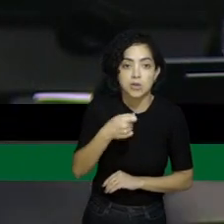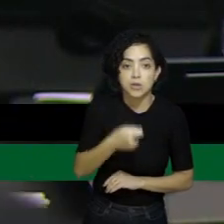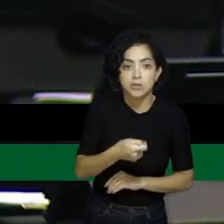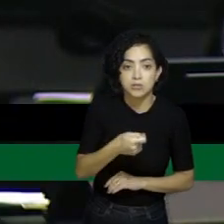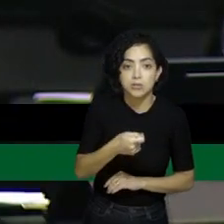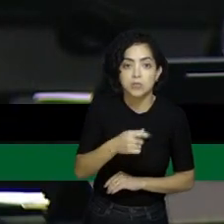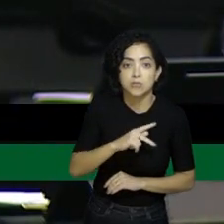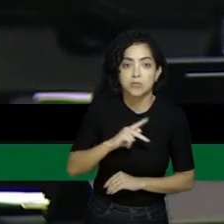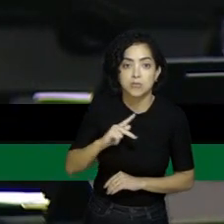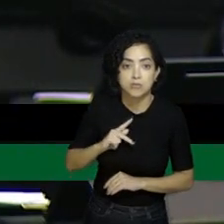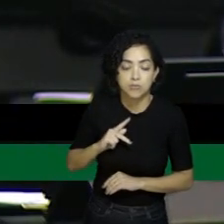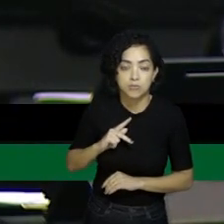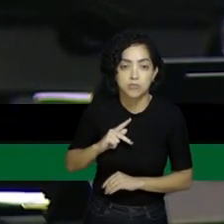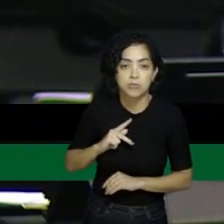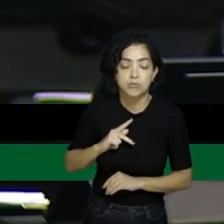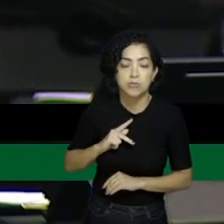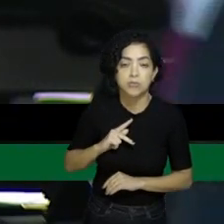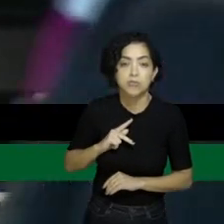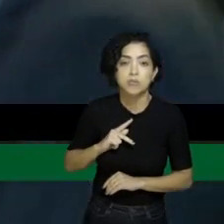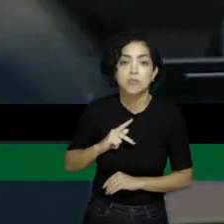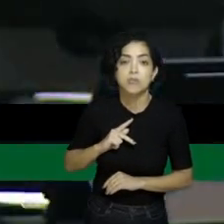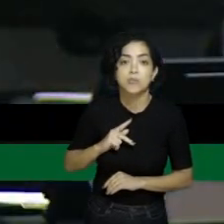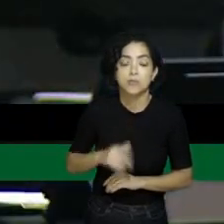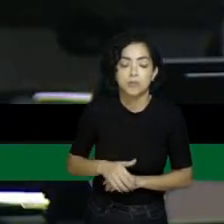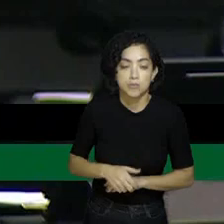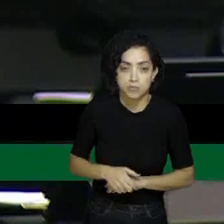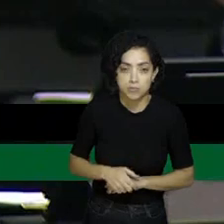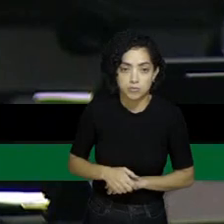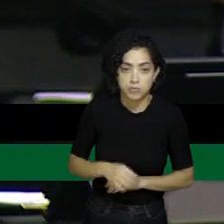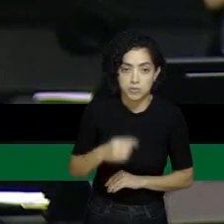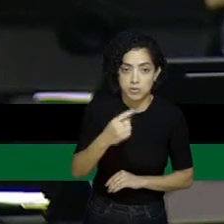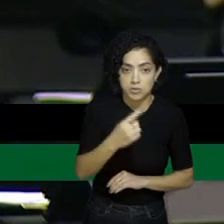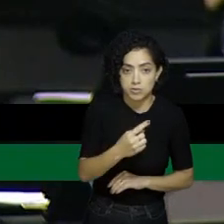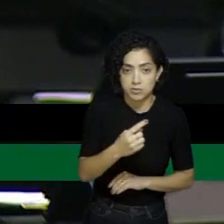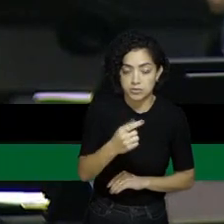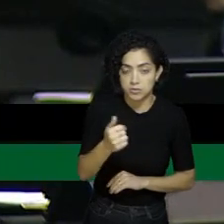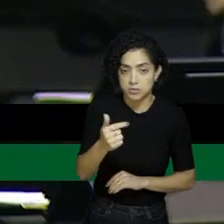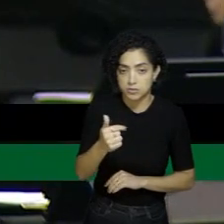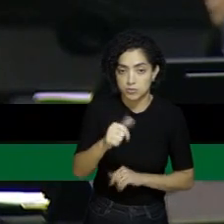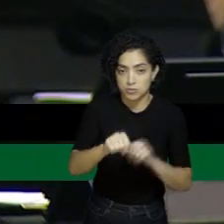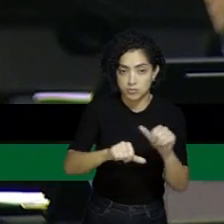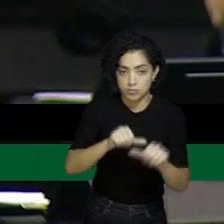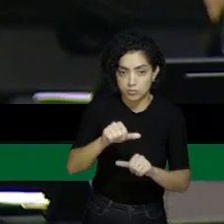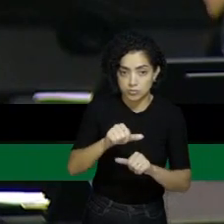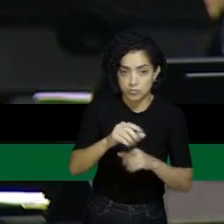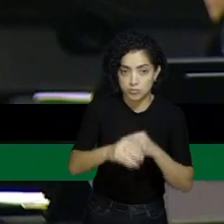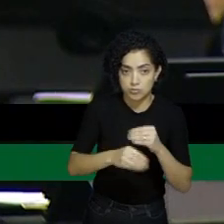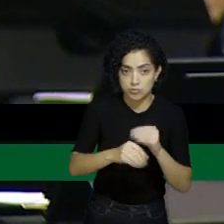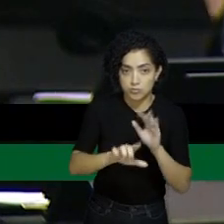Grupo de Escoteiros Folhas Verdes, 112SC de Caibi, e altera o anexo único da lei